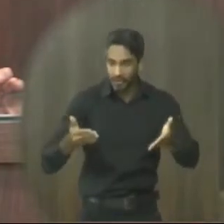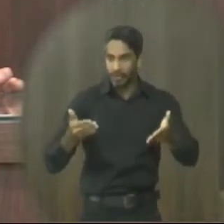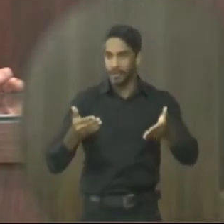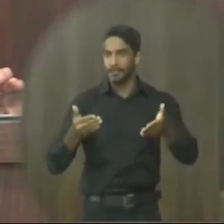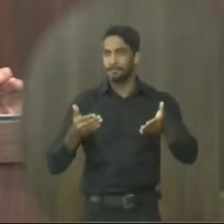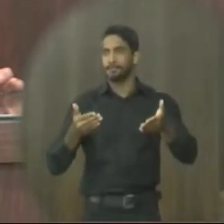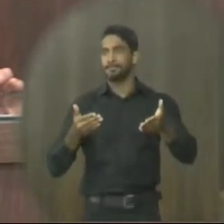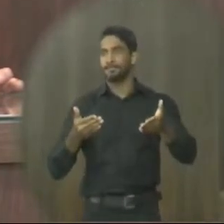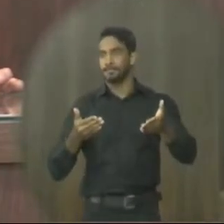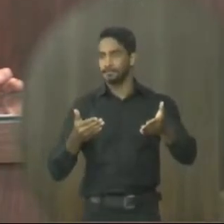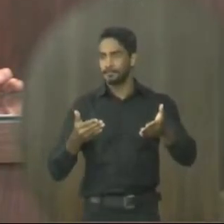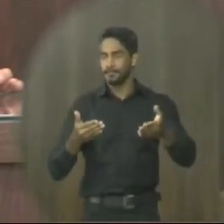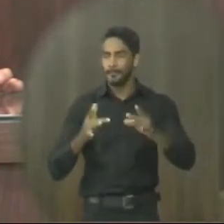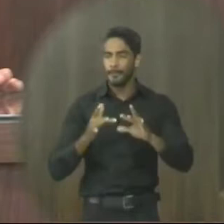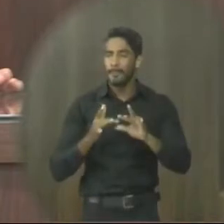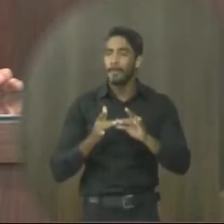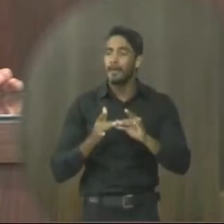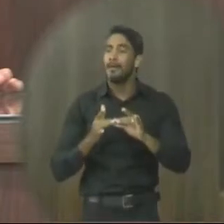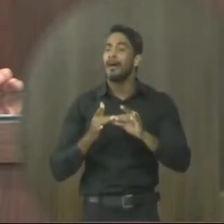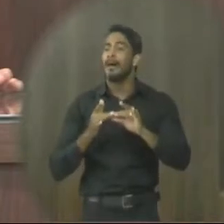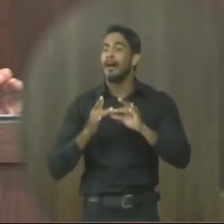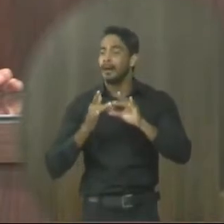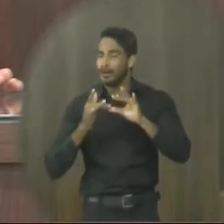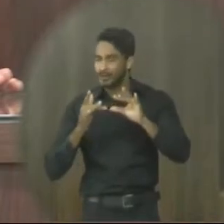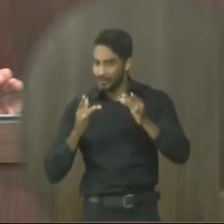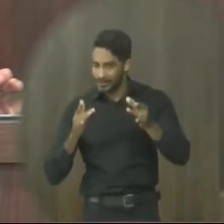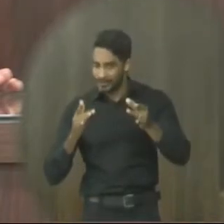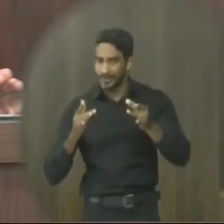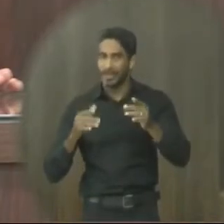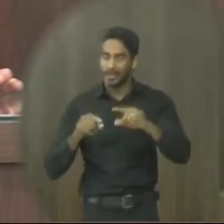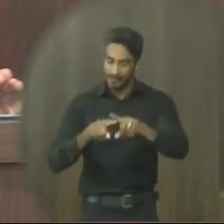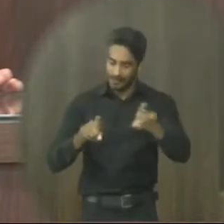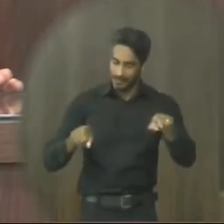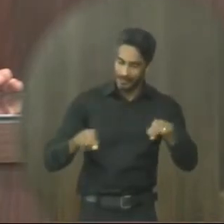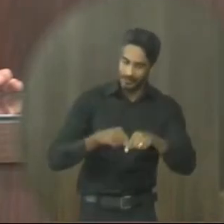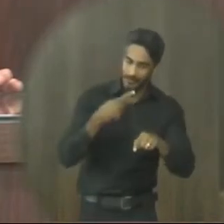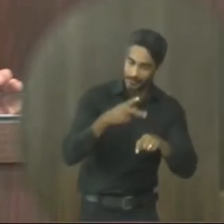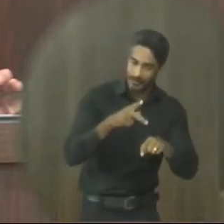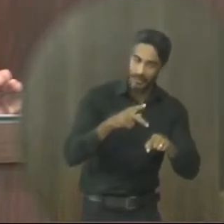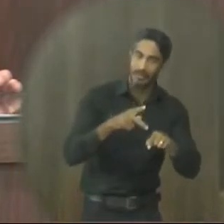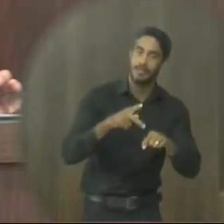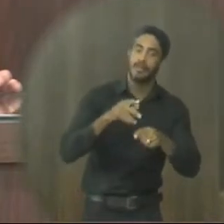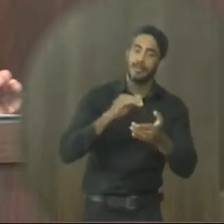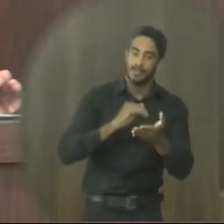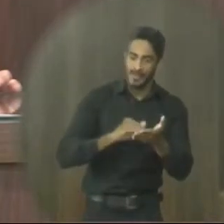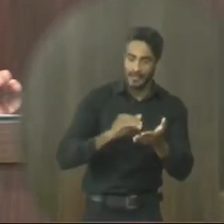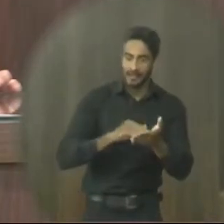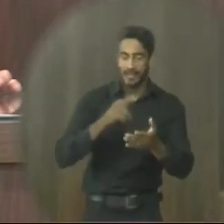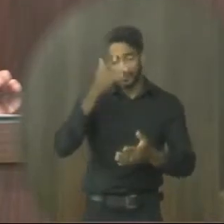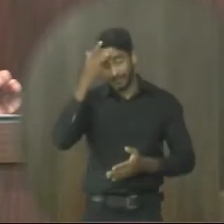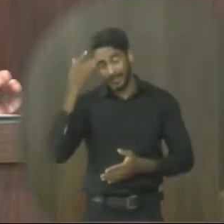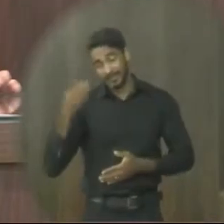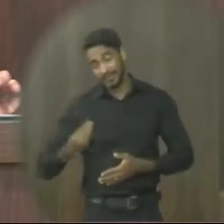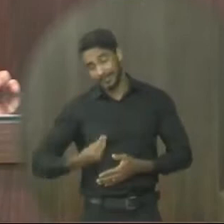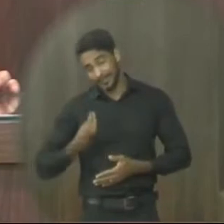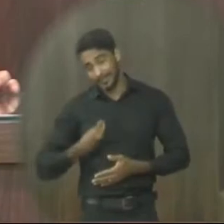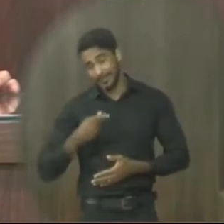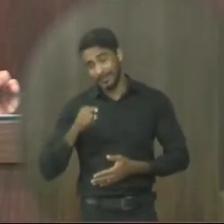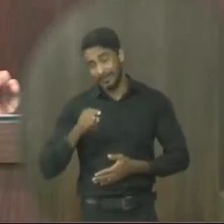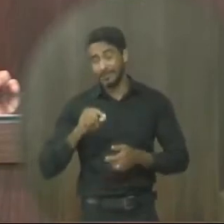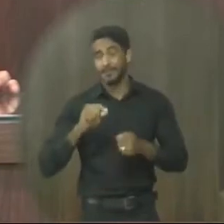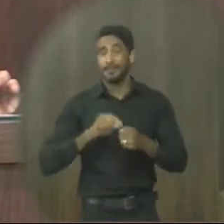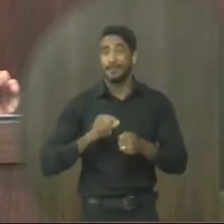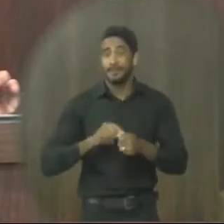mais autorizar por ser invadido, como diz o secretário. Mas os que já estão, que